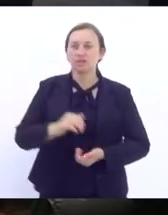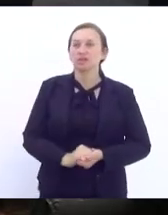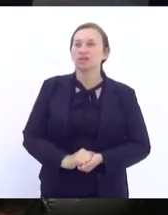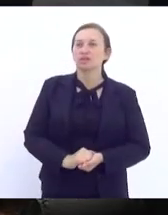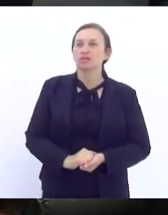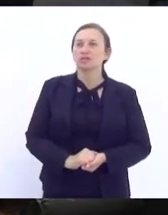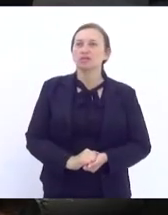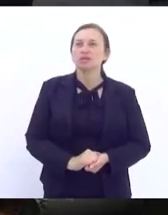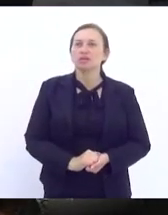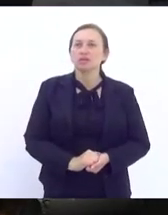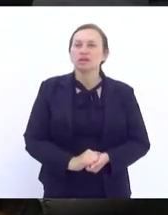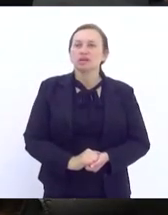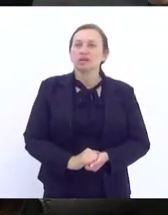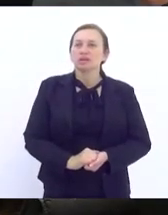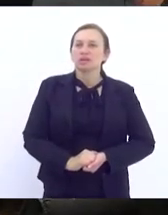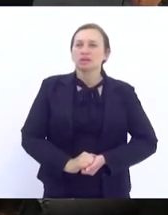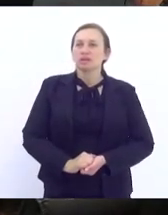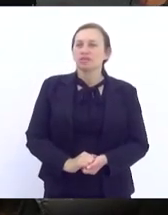Oi